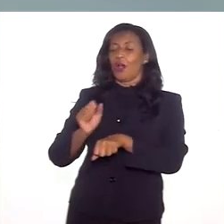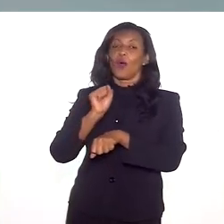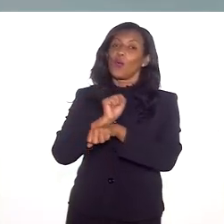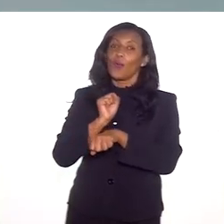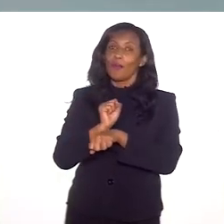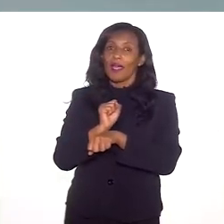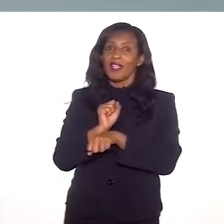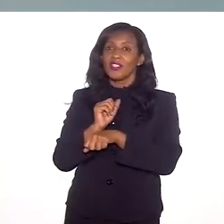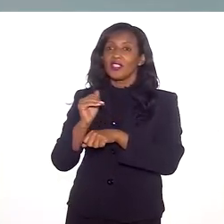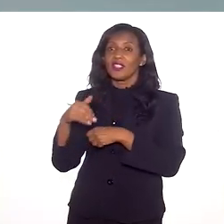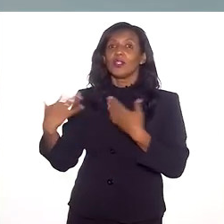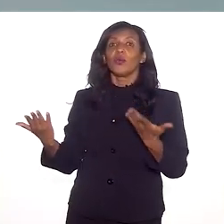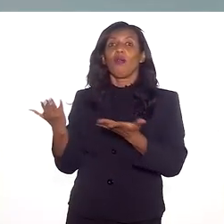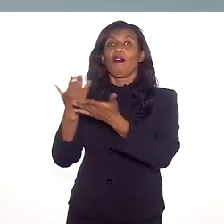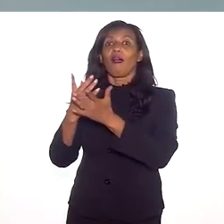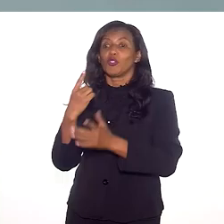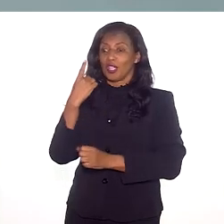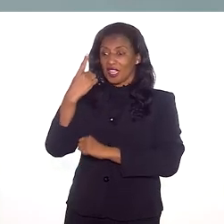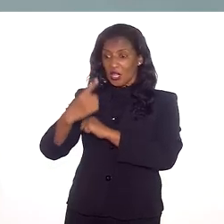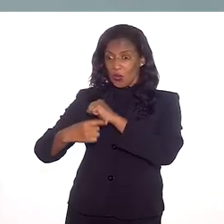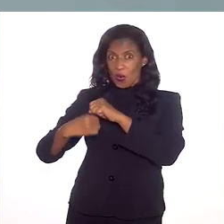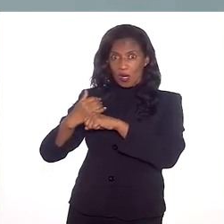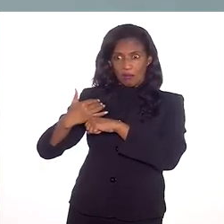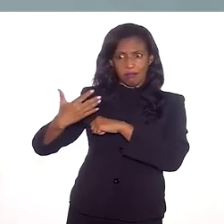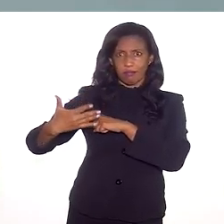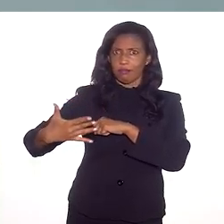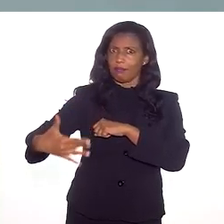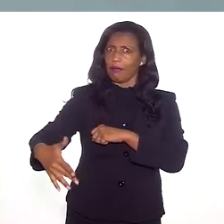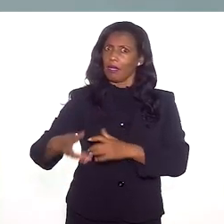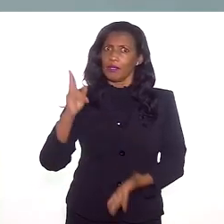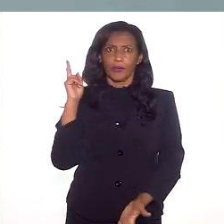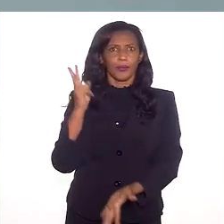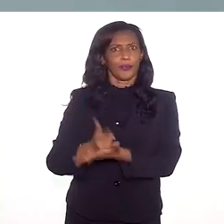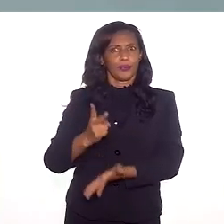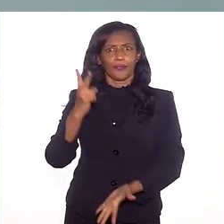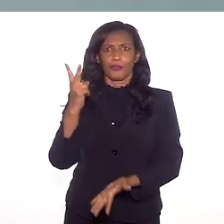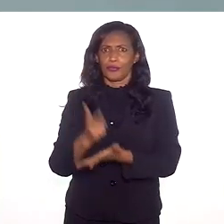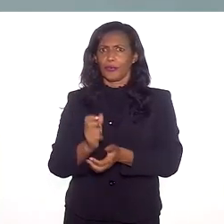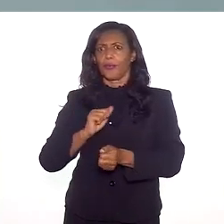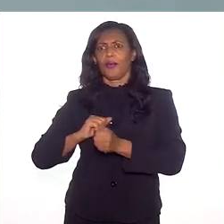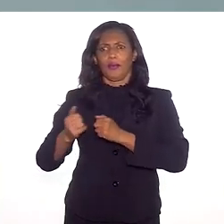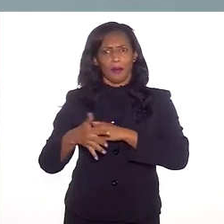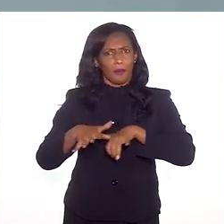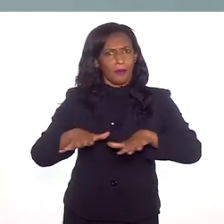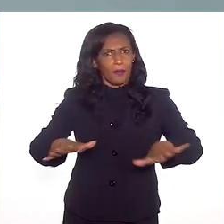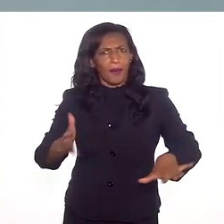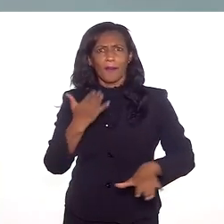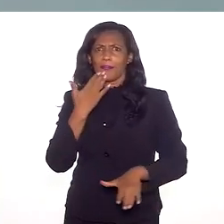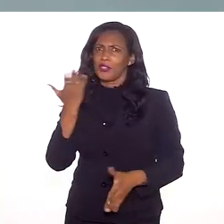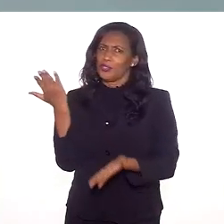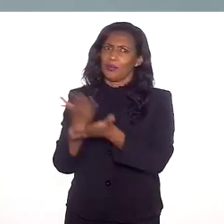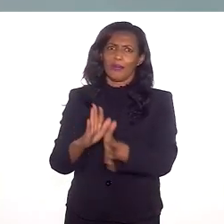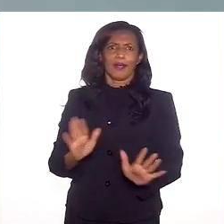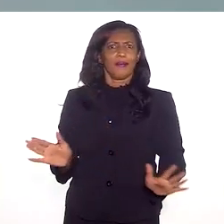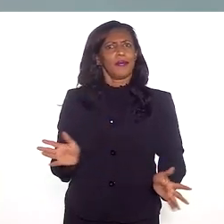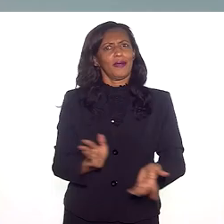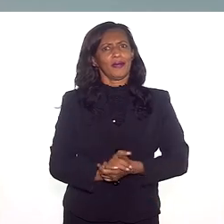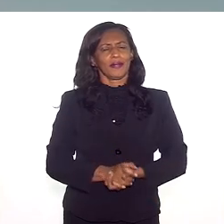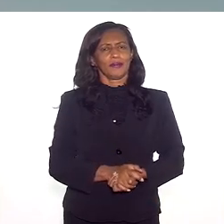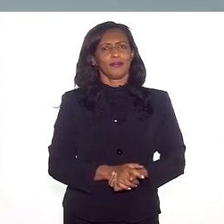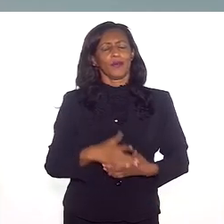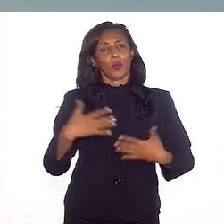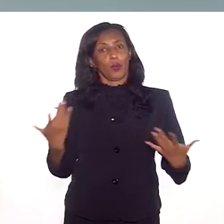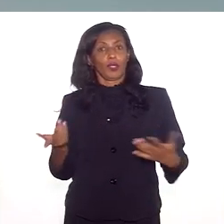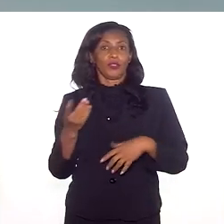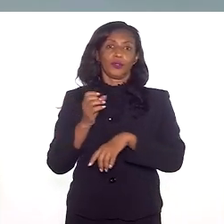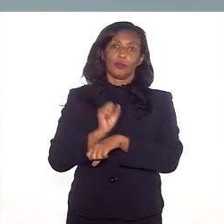daqui acabou a pandemia. Já tem 1 ano e alguma coisa, e a gente está ainda nela e torcendo para que ela acabe. Né?